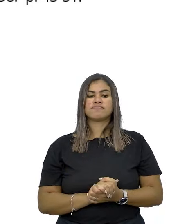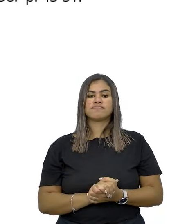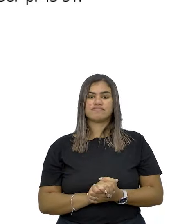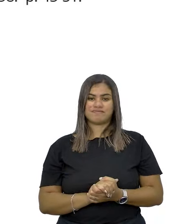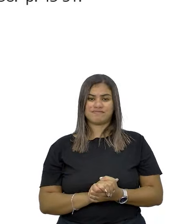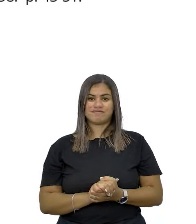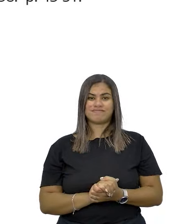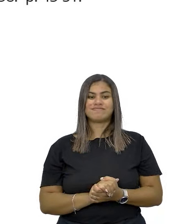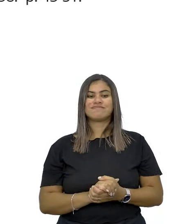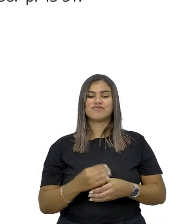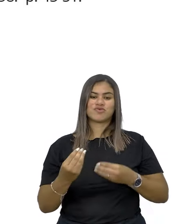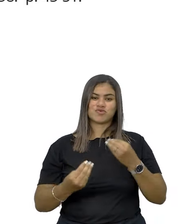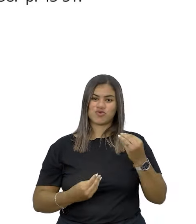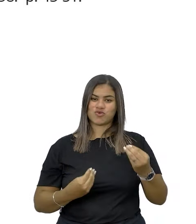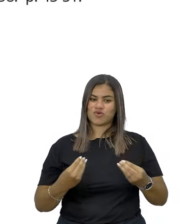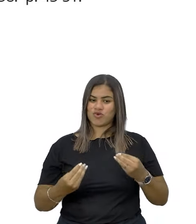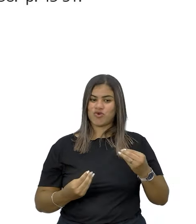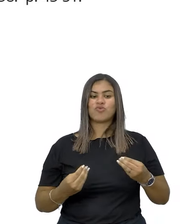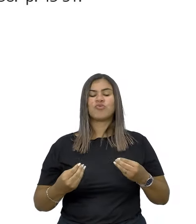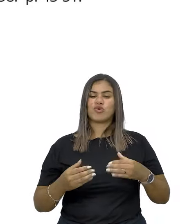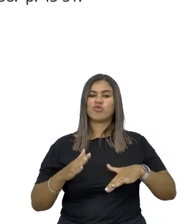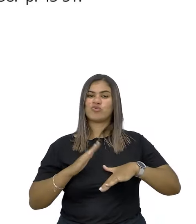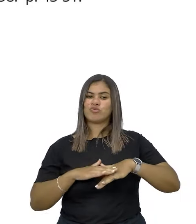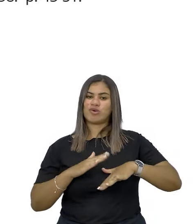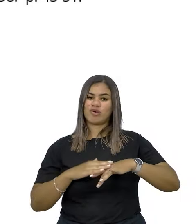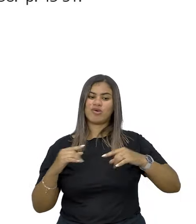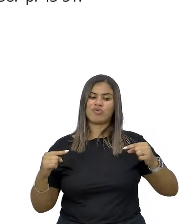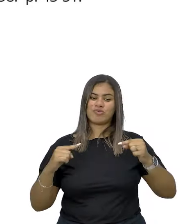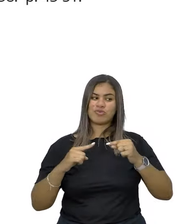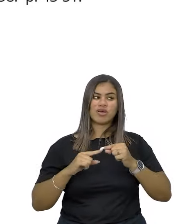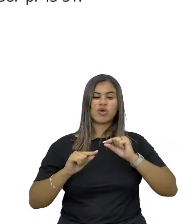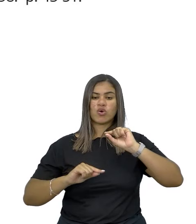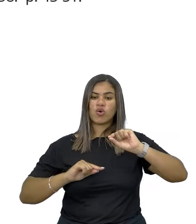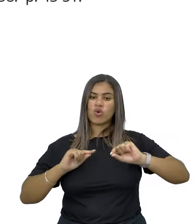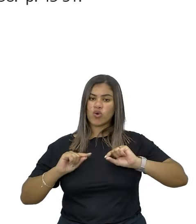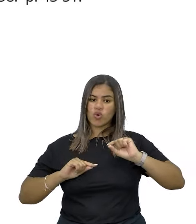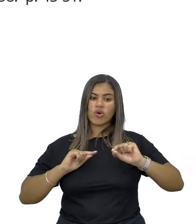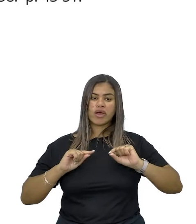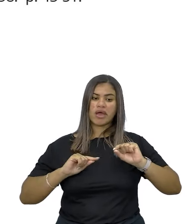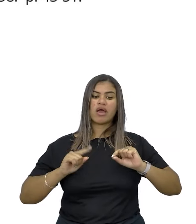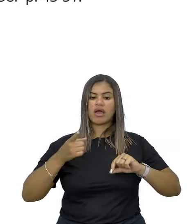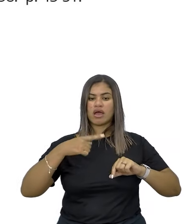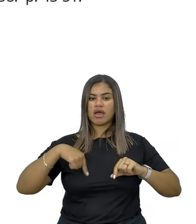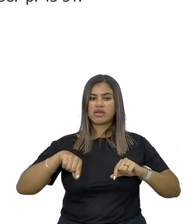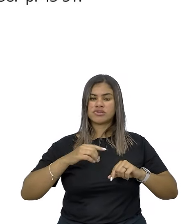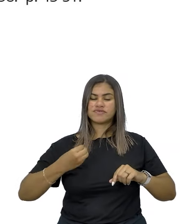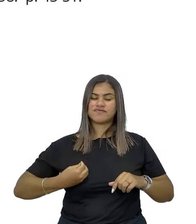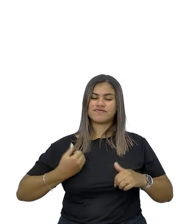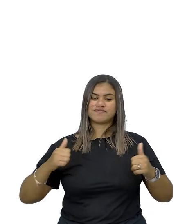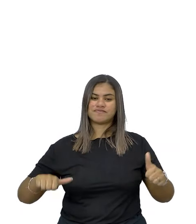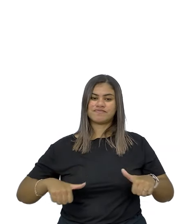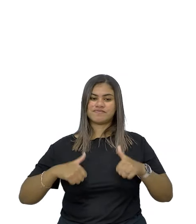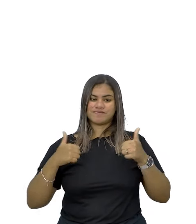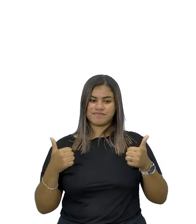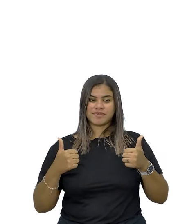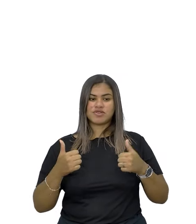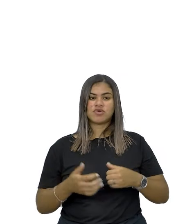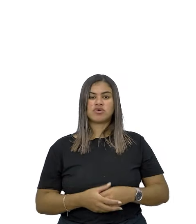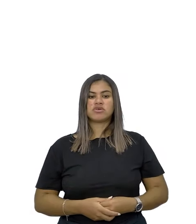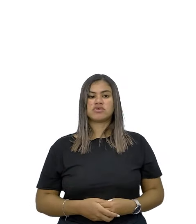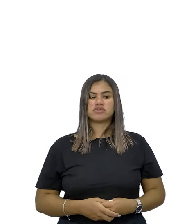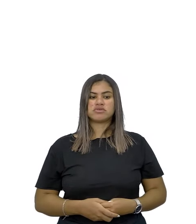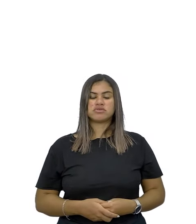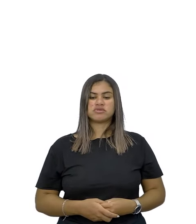para aprender como que a gente trabalha com isso. São referências que nos embasam para a gente fazer o nosso dia melhor. Bom, e aí não